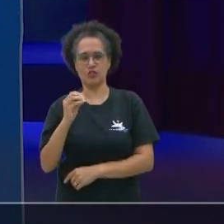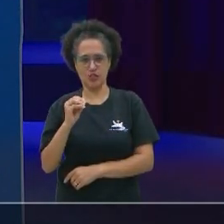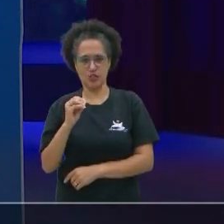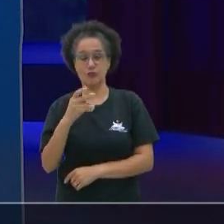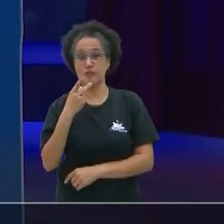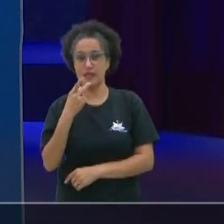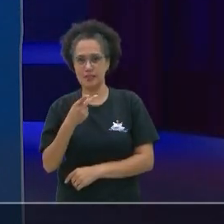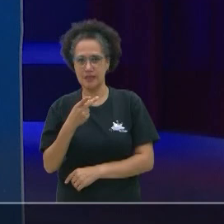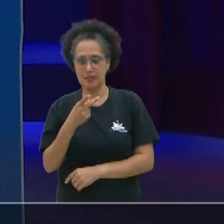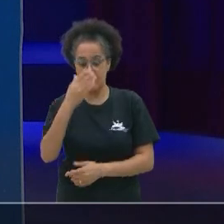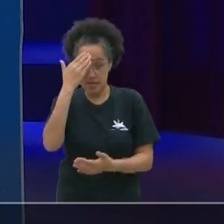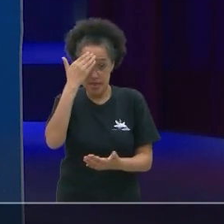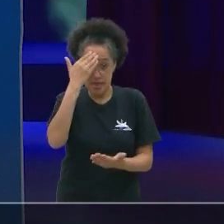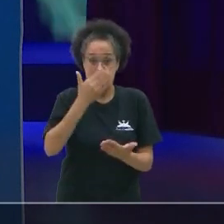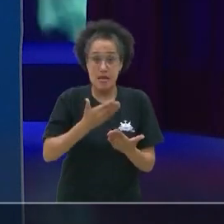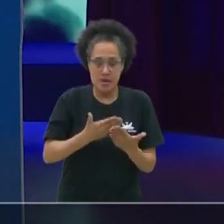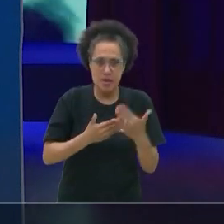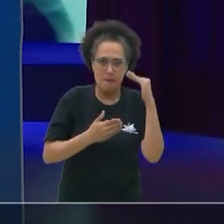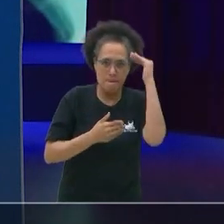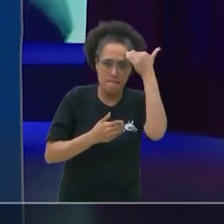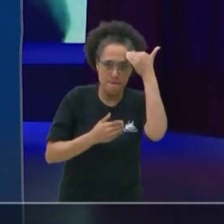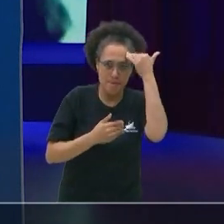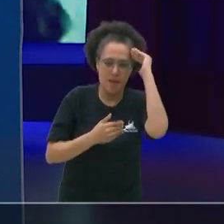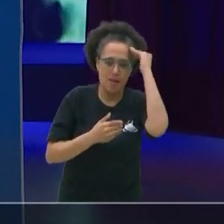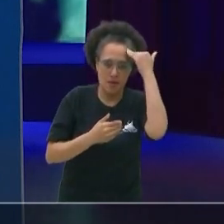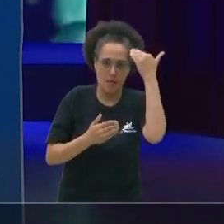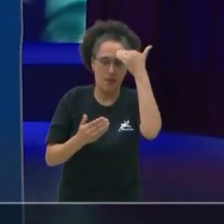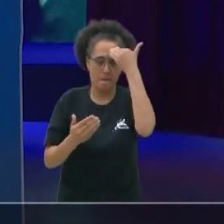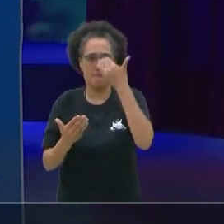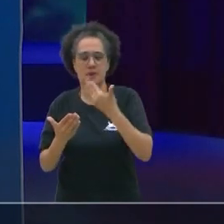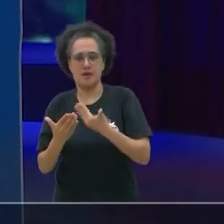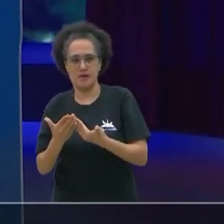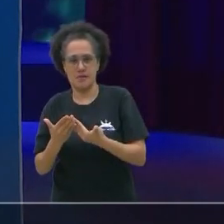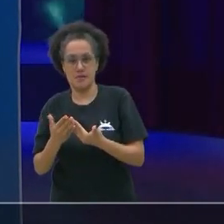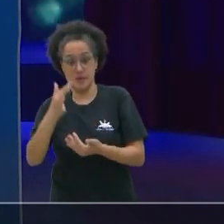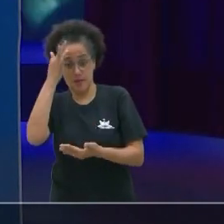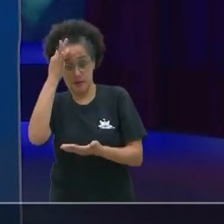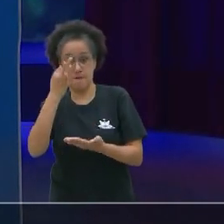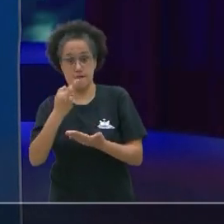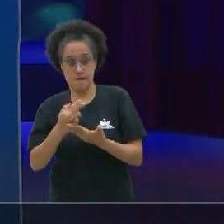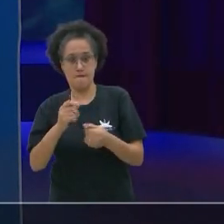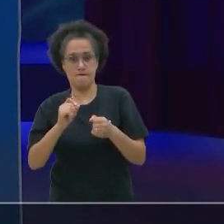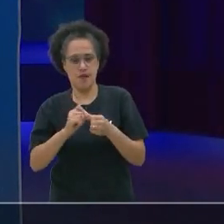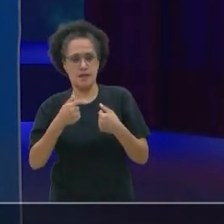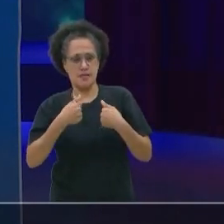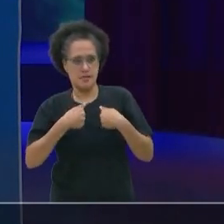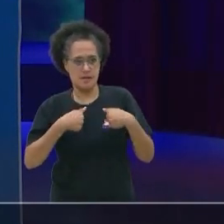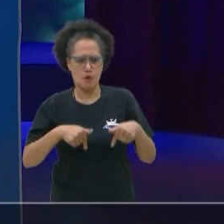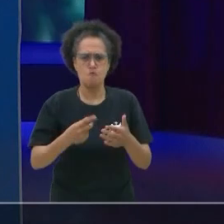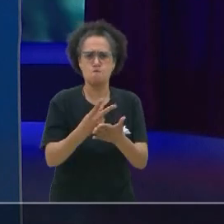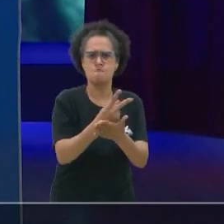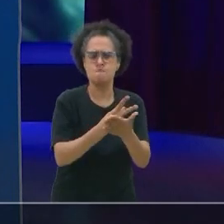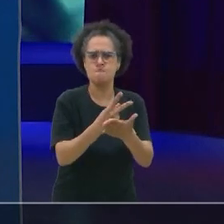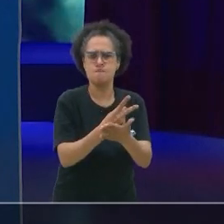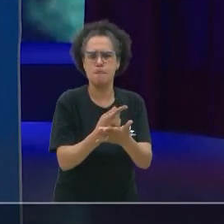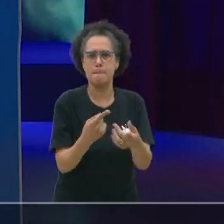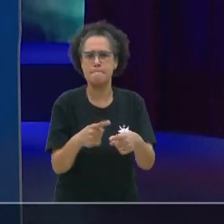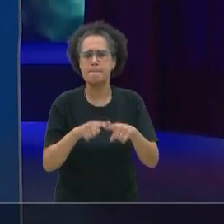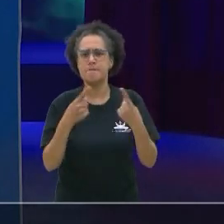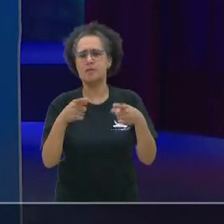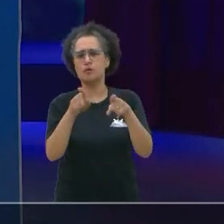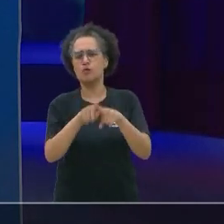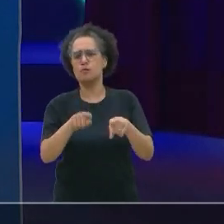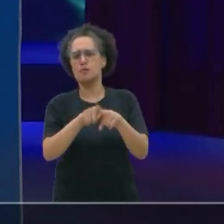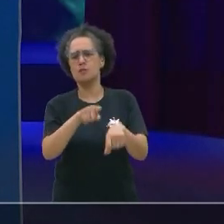crer. A fé me leva a buscar, mas ao mesmo tempo que eu